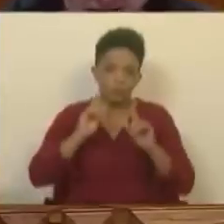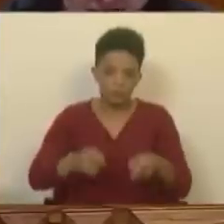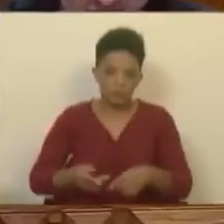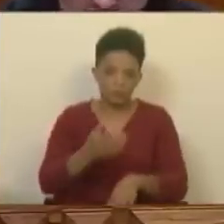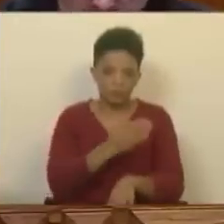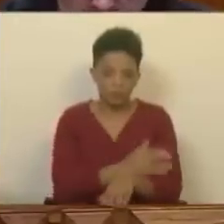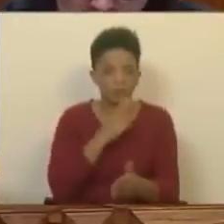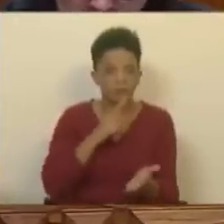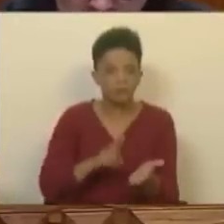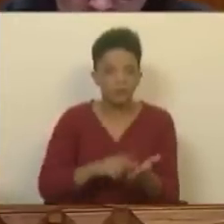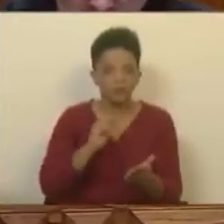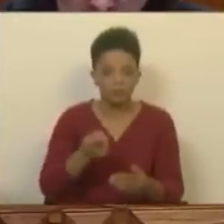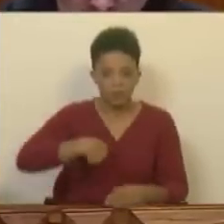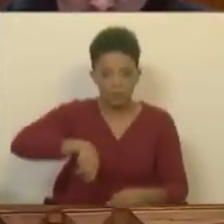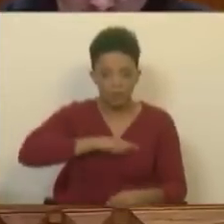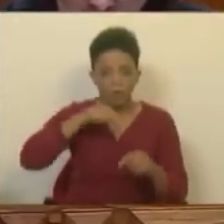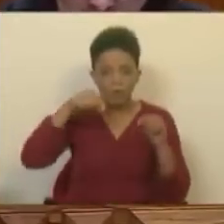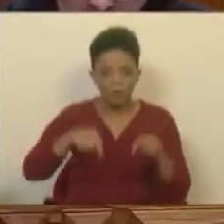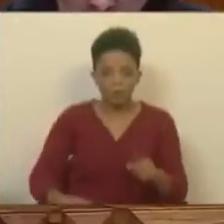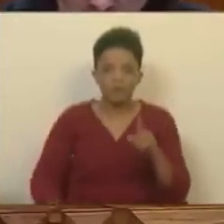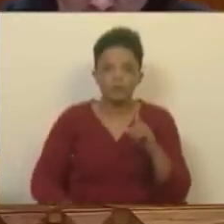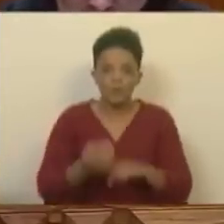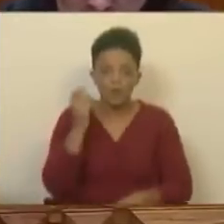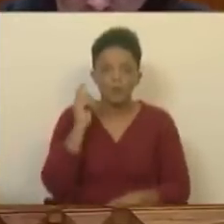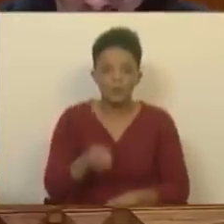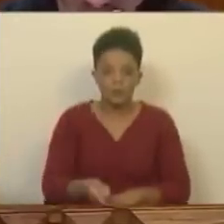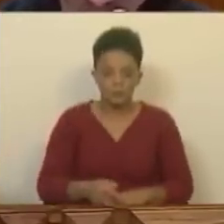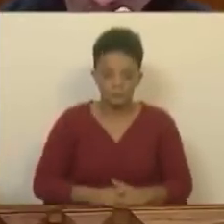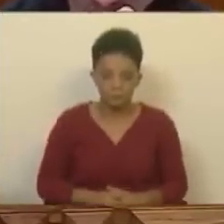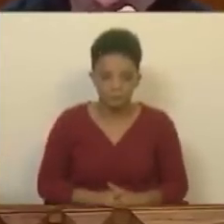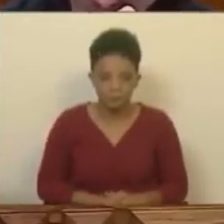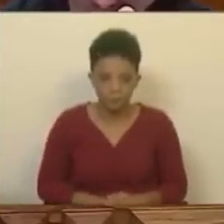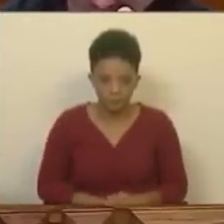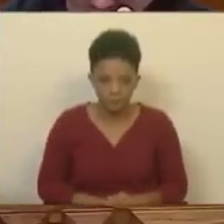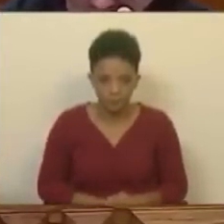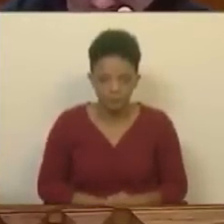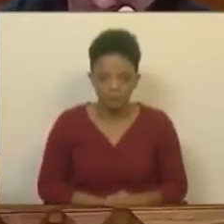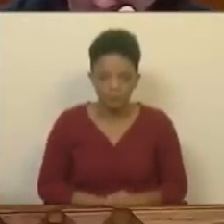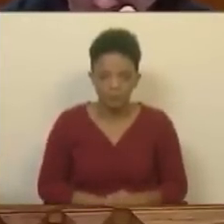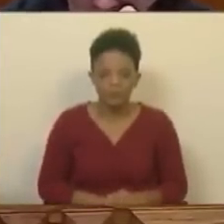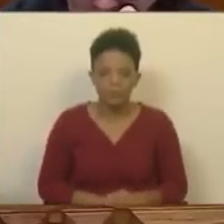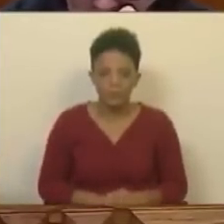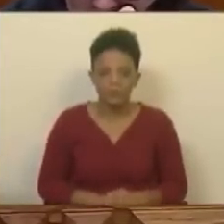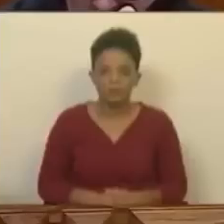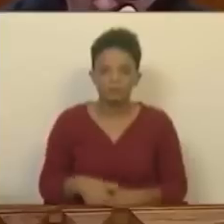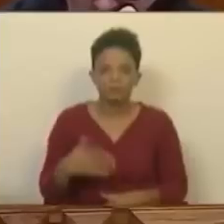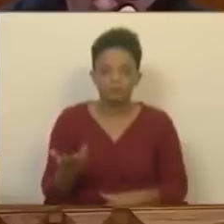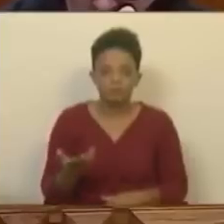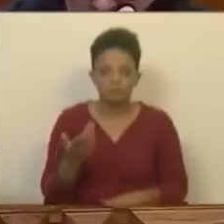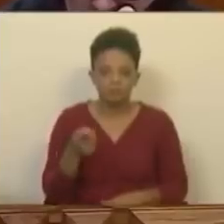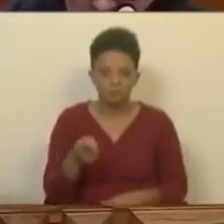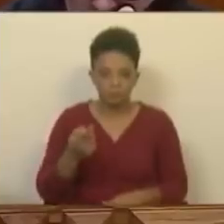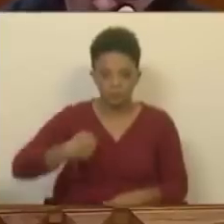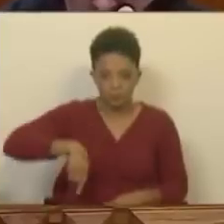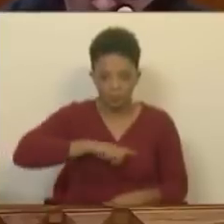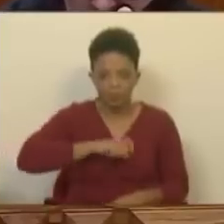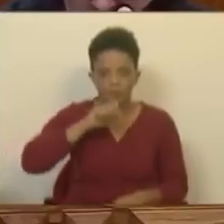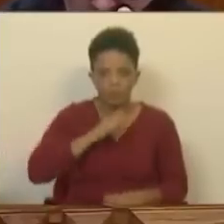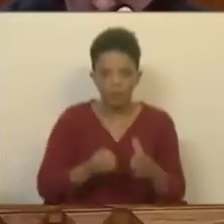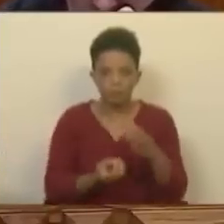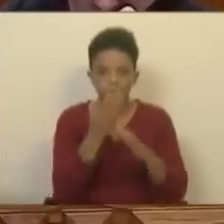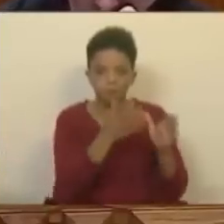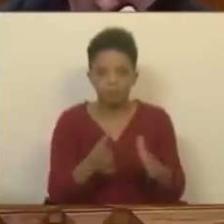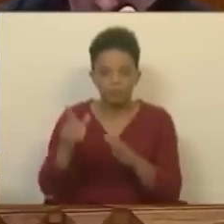a verdade é que nós conseguimos hoje ter a capacidade não só de ter no horizonte próximo a capacidade de